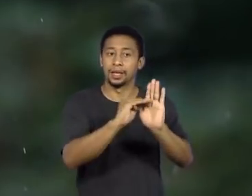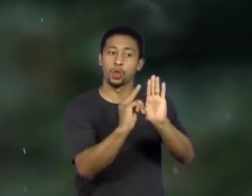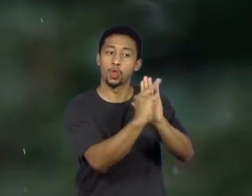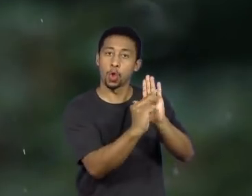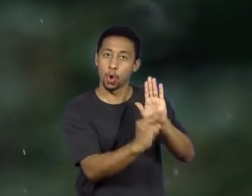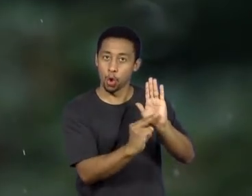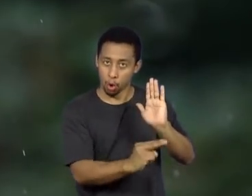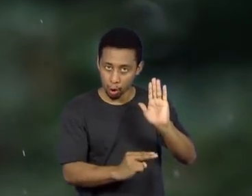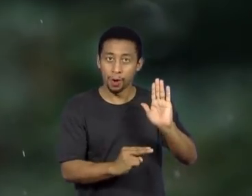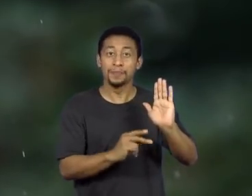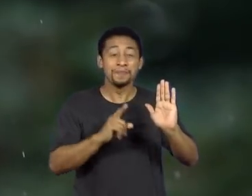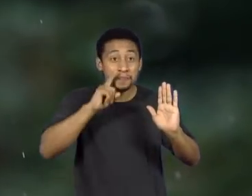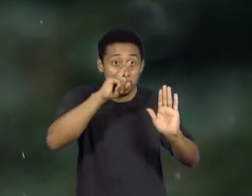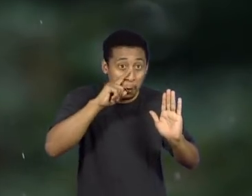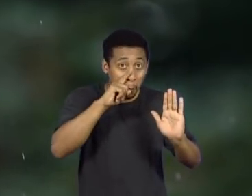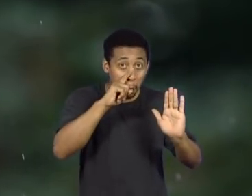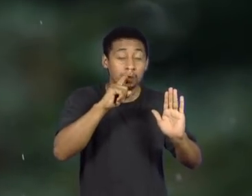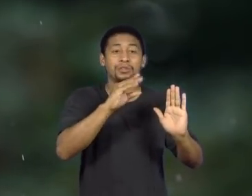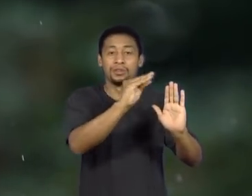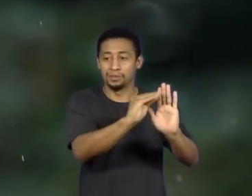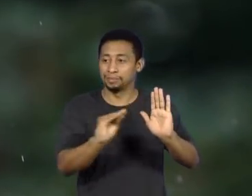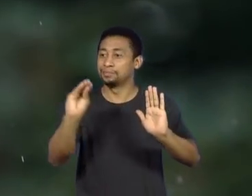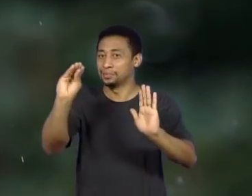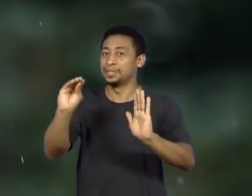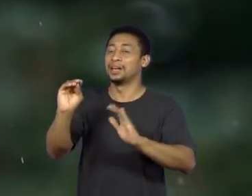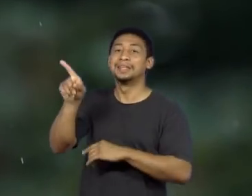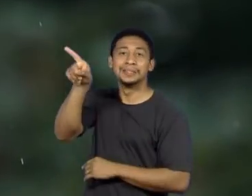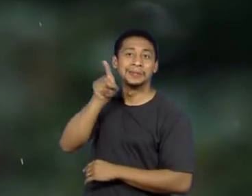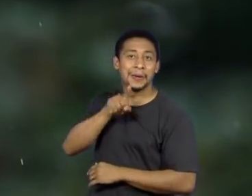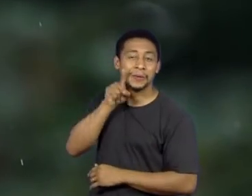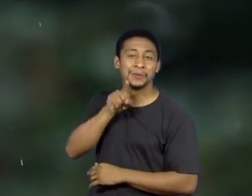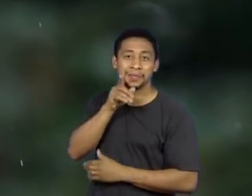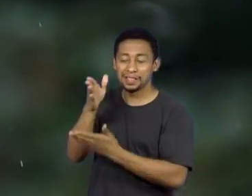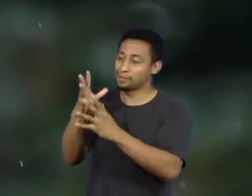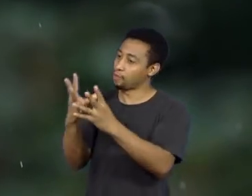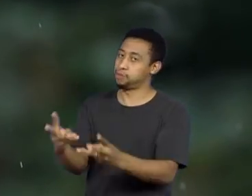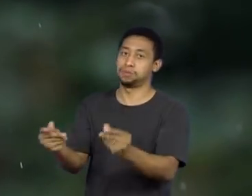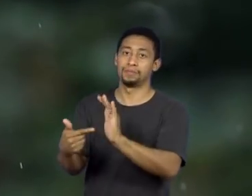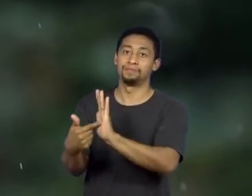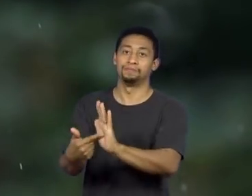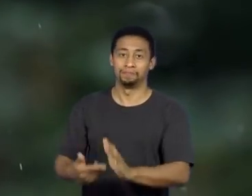da lista de espécies ameaçadas dos Estados Unidos.